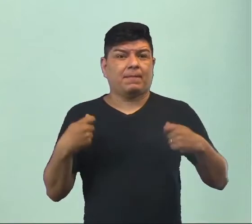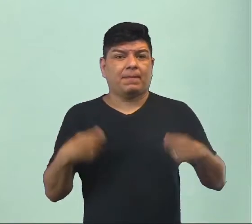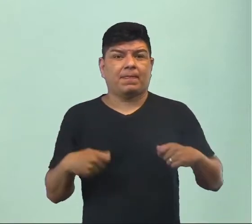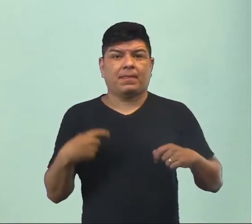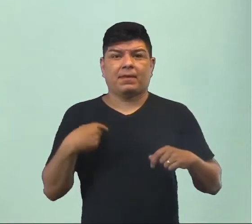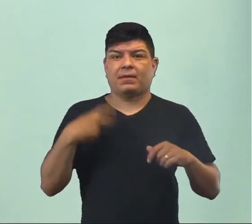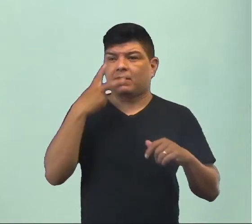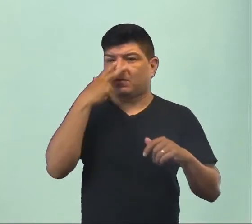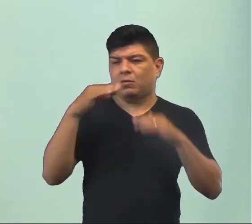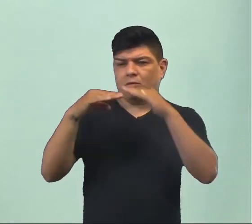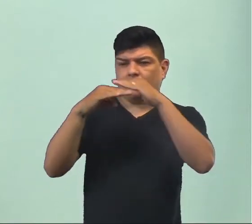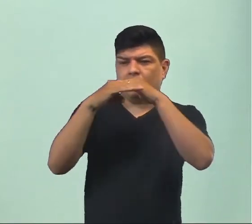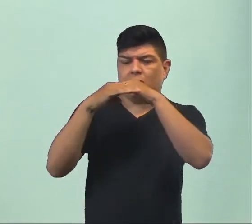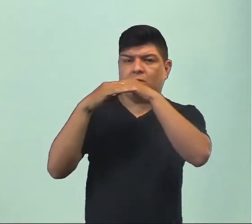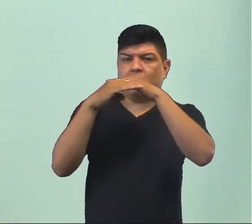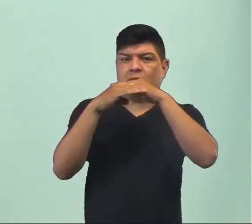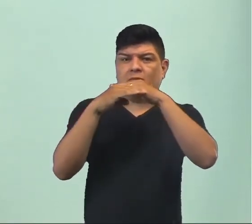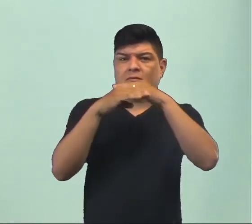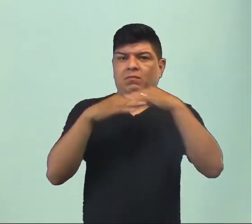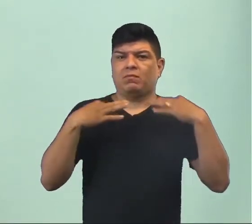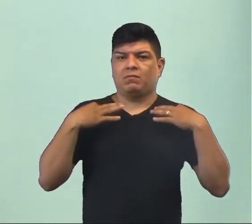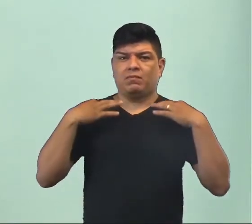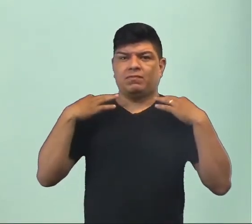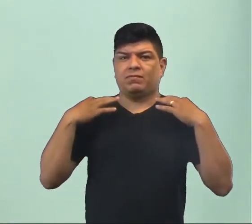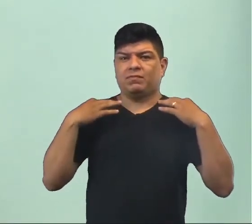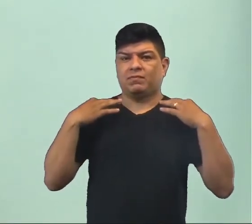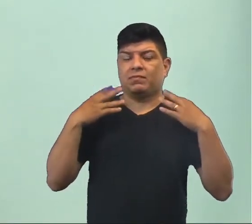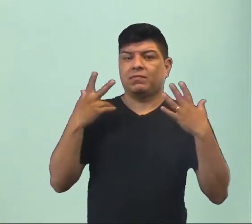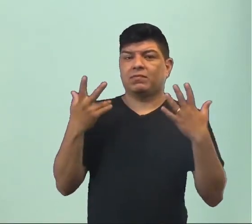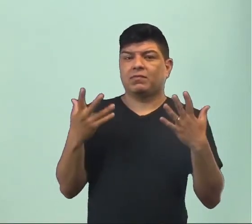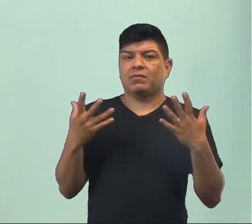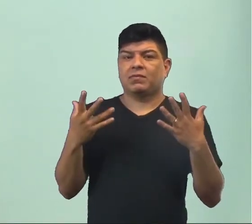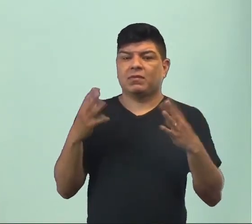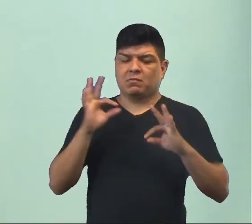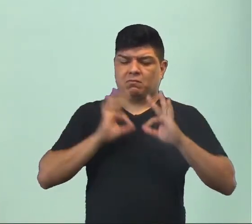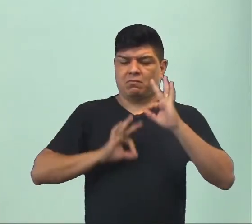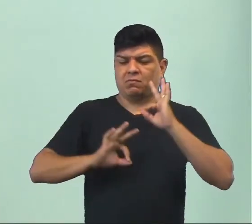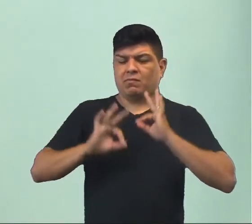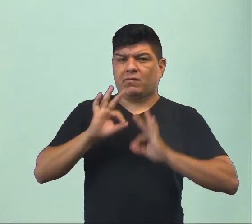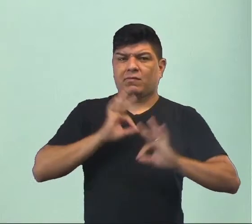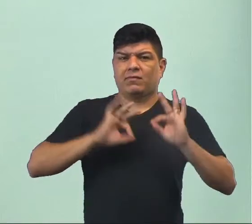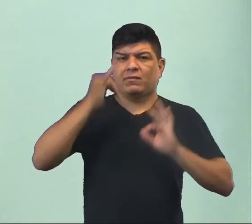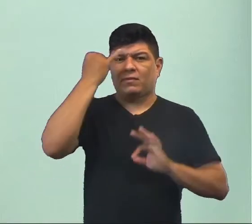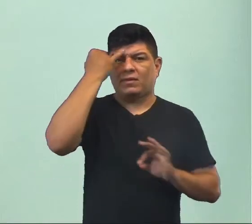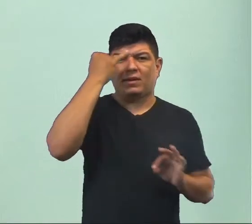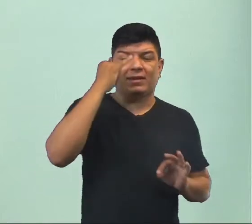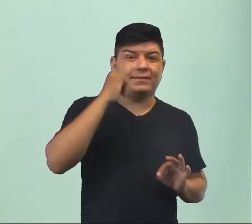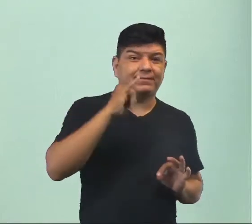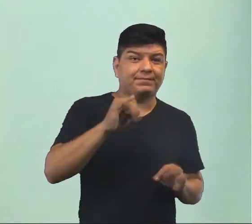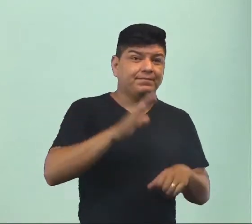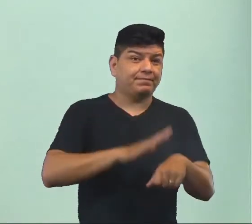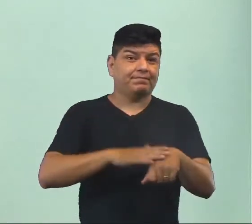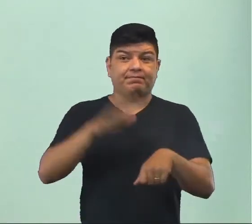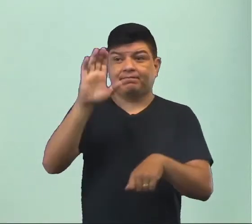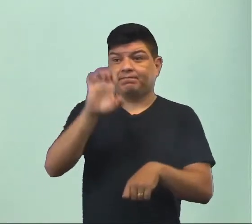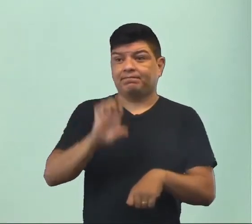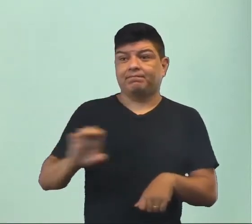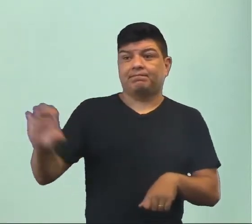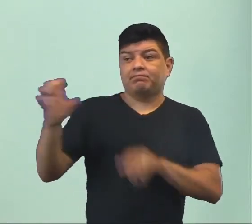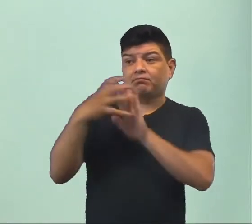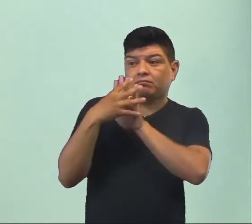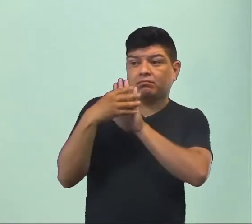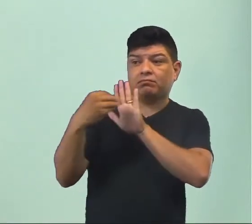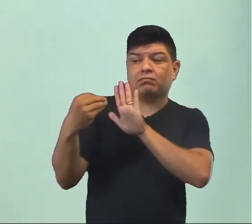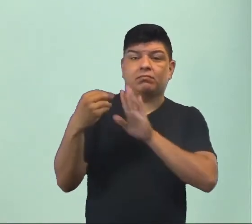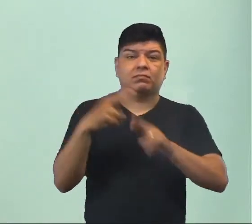se manter um padrão de fidalgo, né? Precisava se manter a ideia de ser o mais europeu possível.